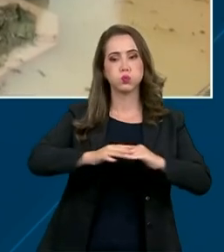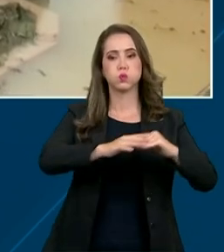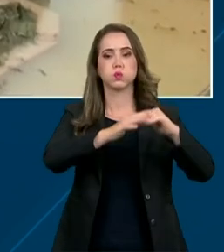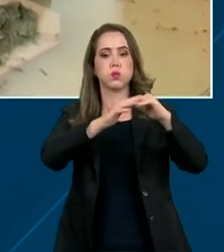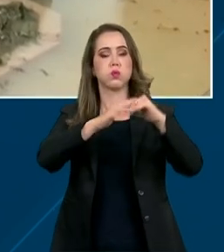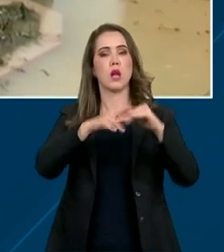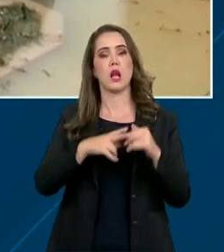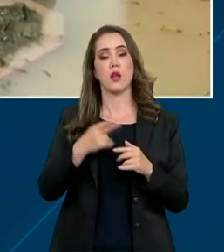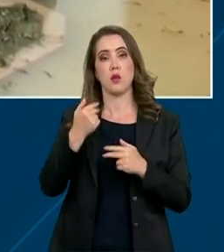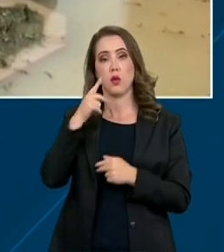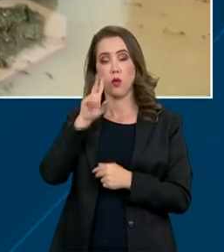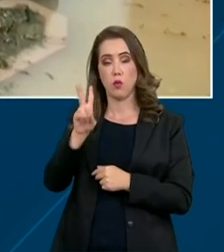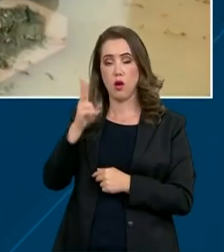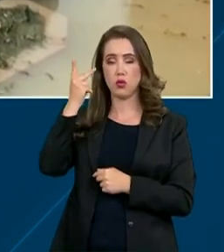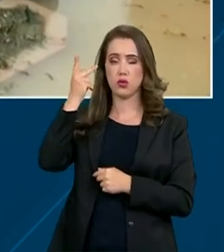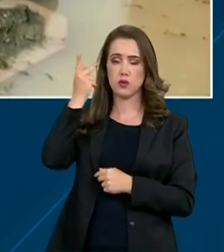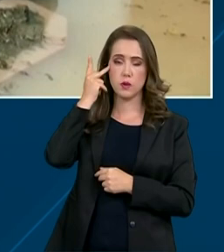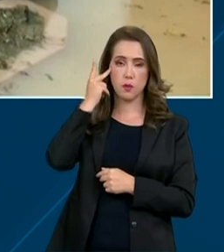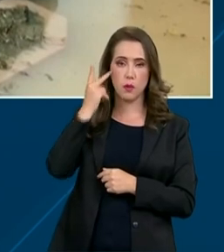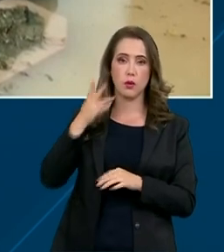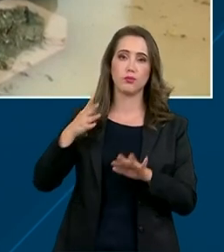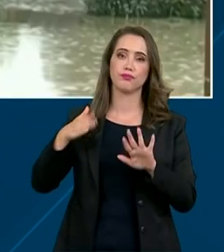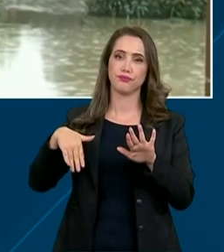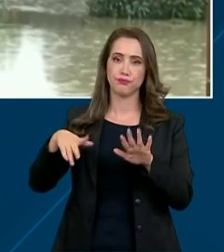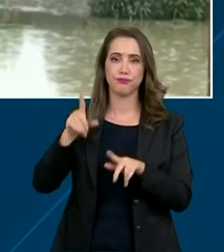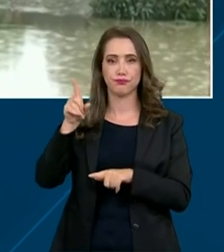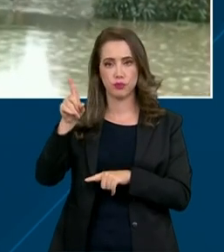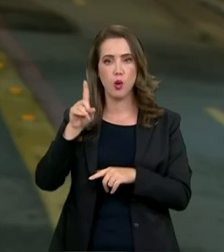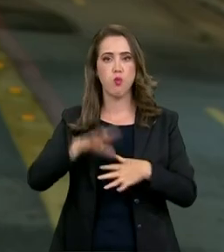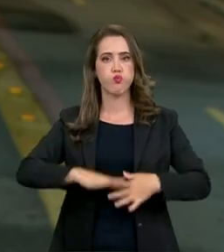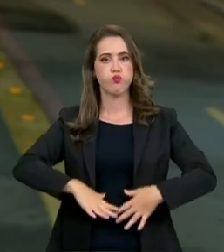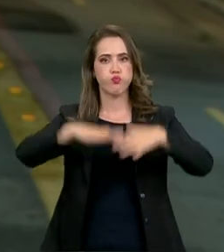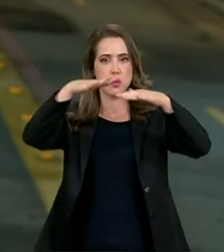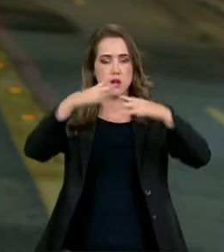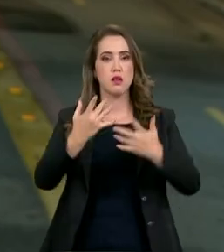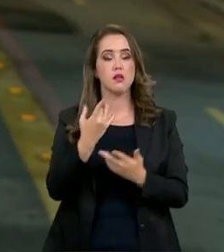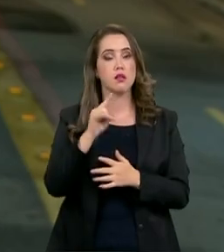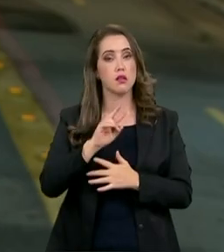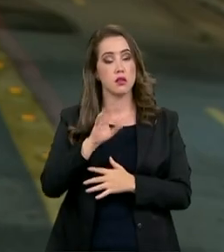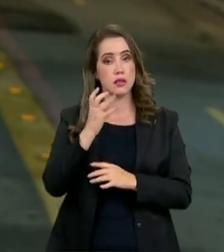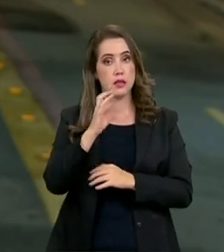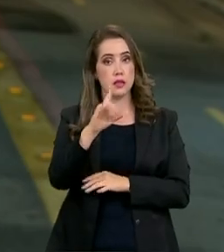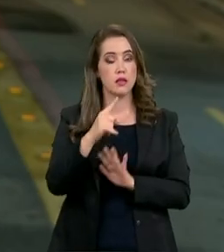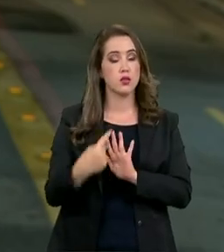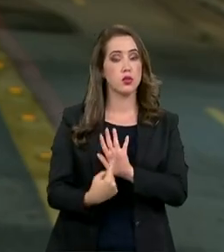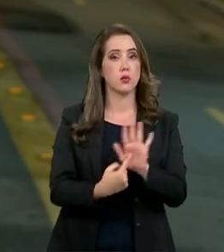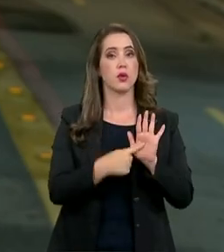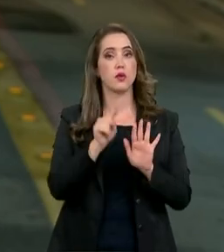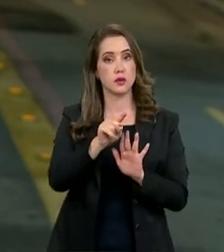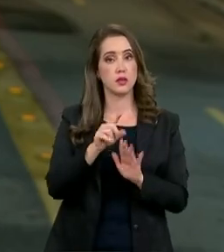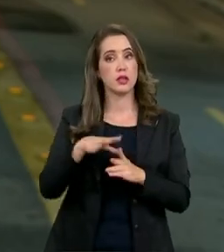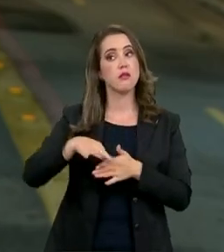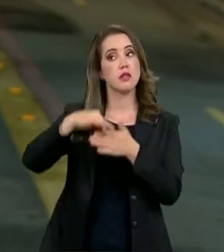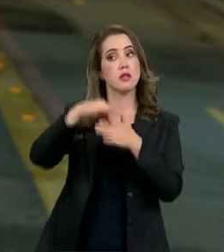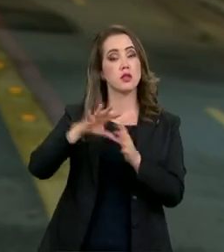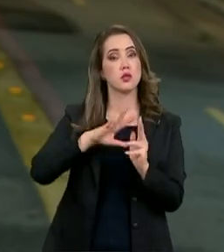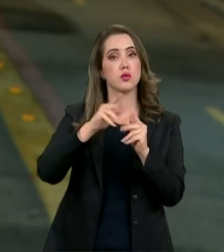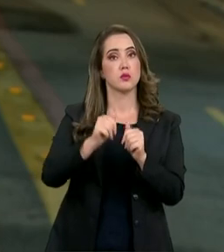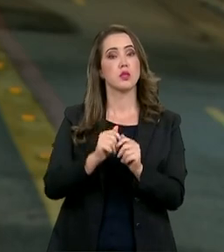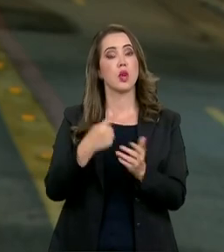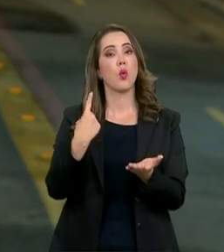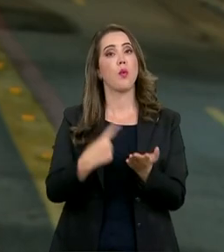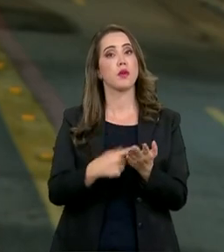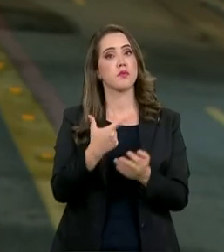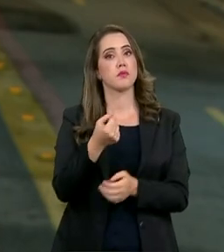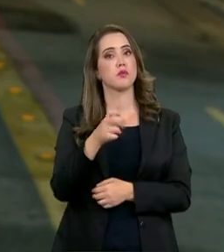Sebastião, no litoral norte aqui de São Paulo, no mês passado. Cientistas lembram ainda que os líderes mundiais concordaram em 2015 em reduzir